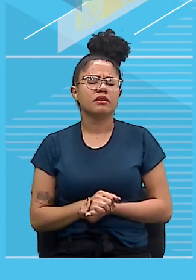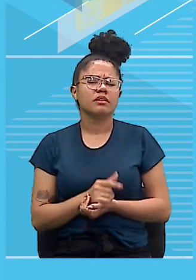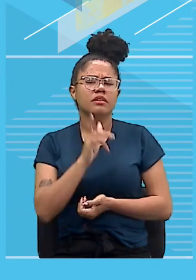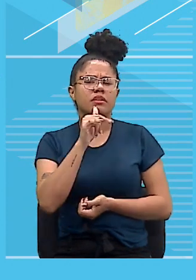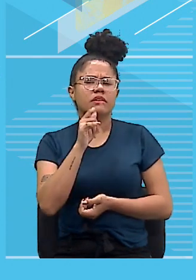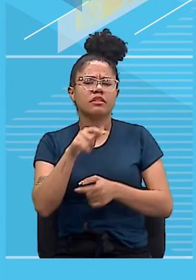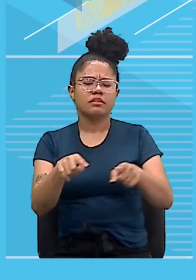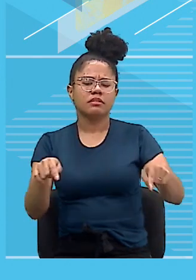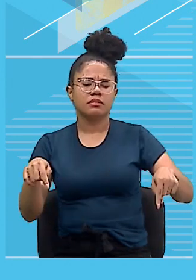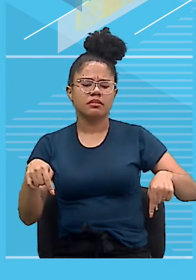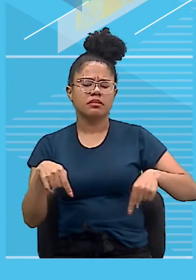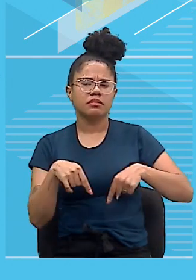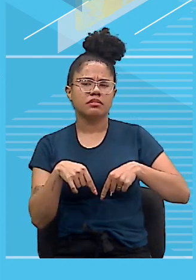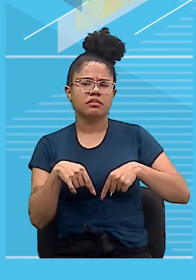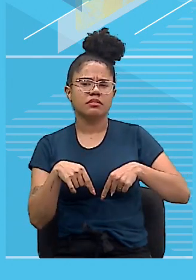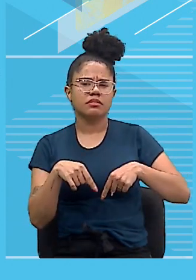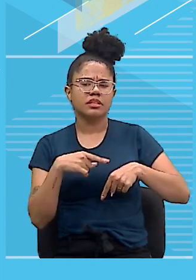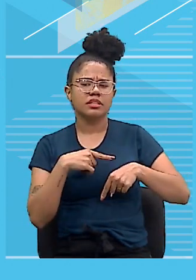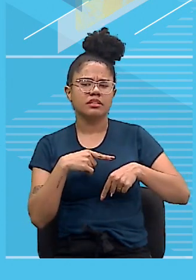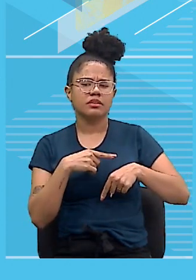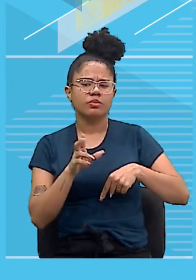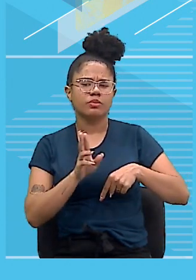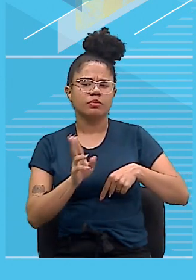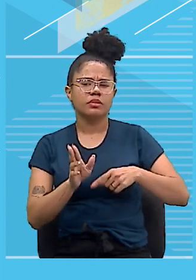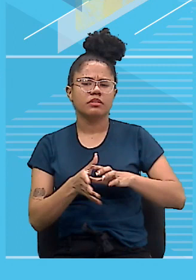aí ou estou enganado